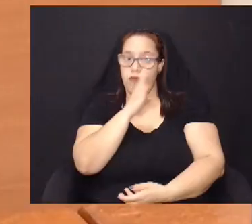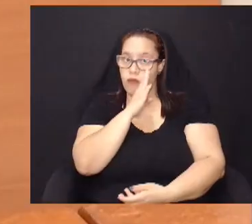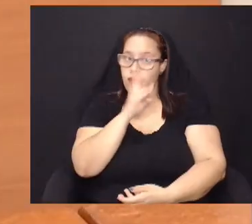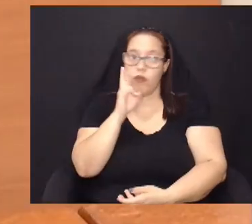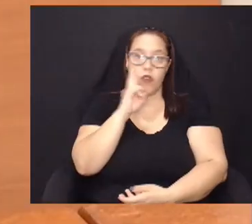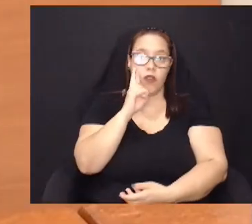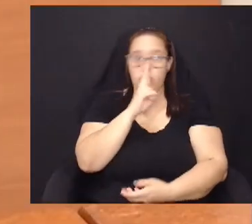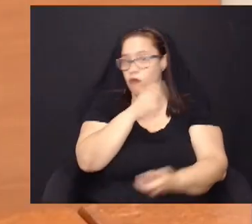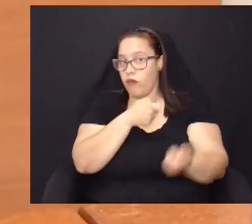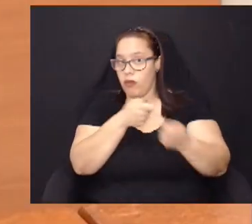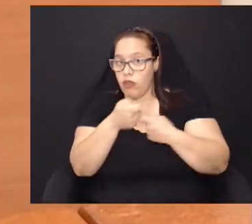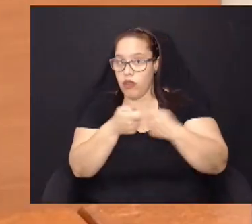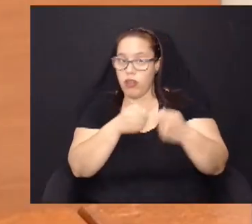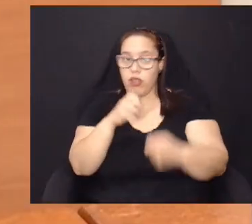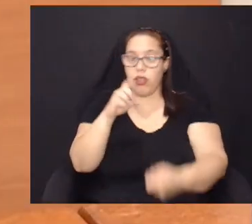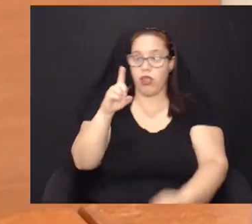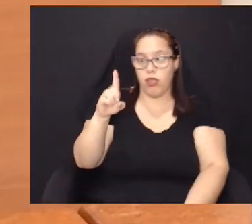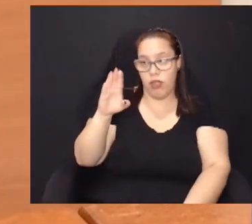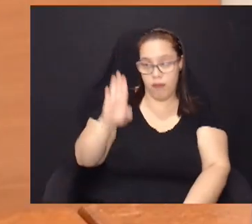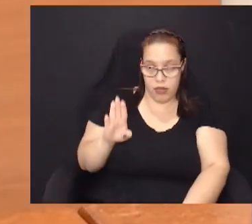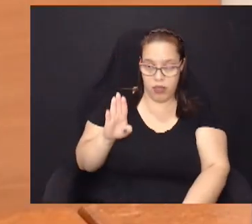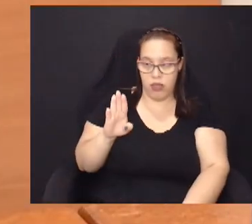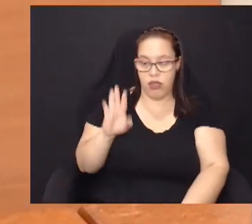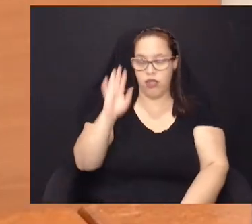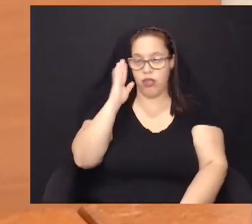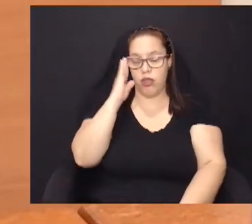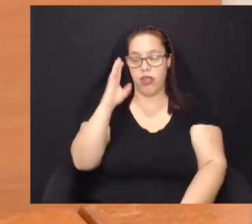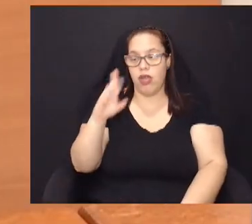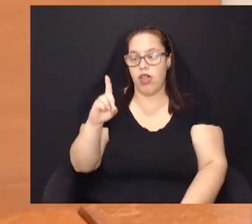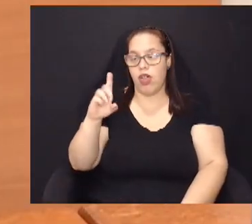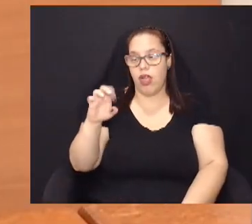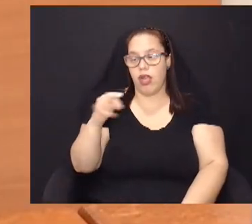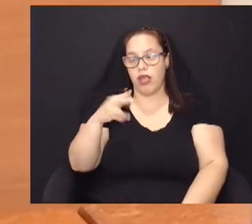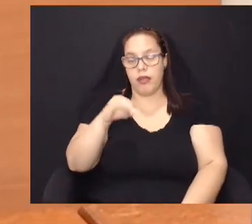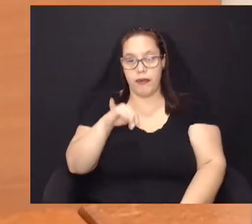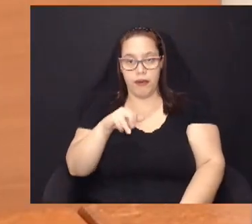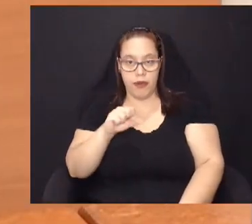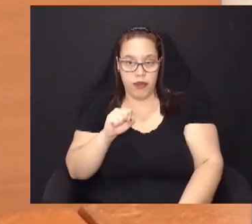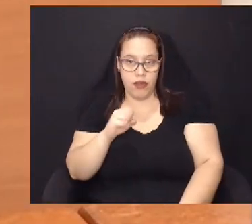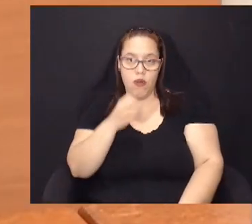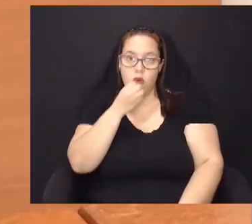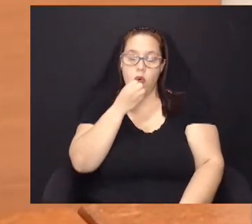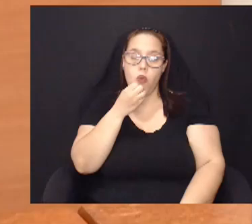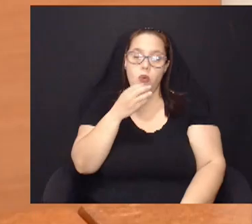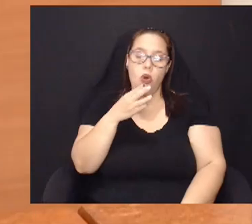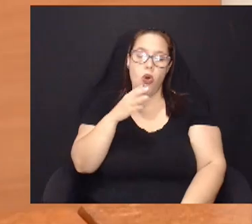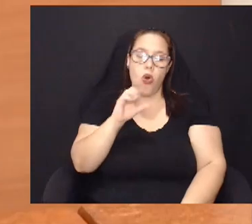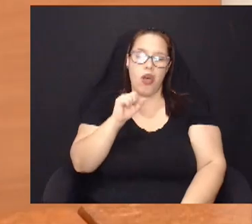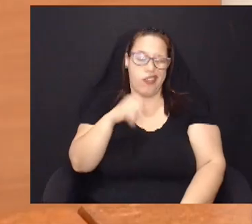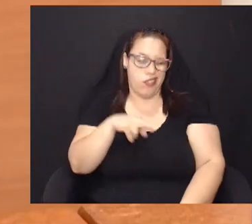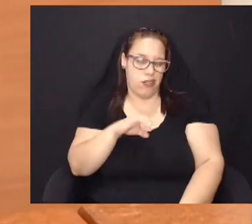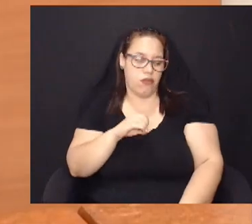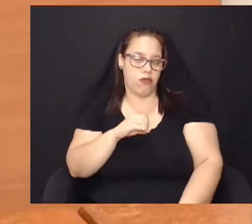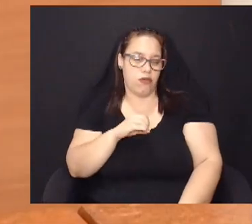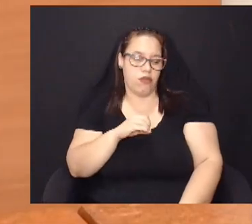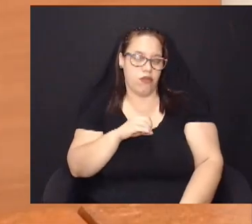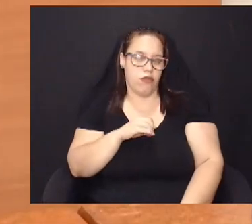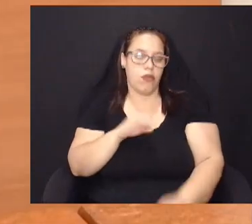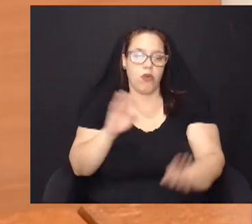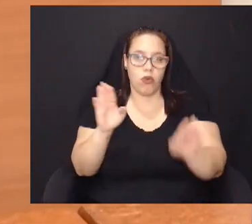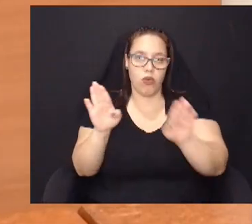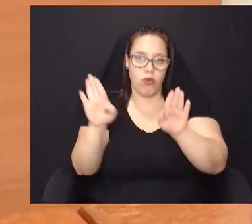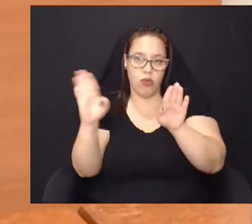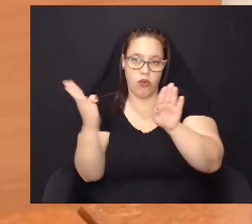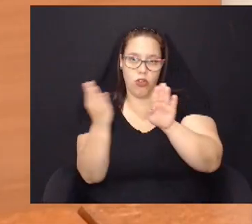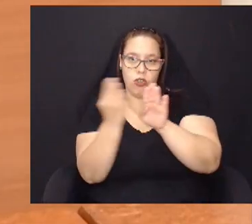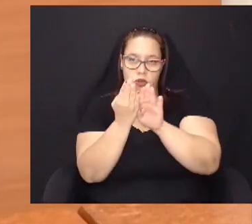medir esses decibéis, né? Então, é o bom senso que eu falo. Tem gente que, com mesmo porta fechada, como a